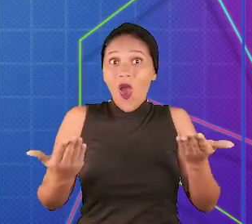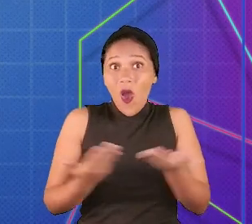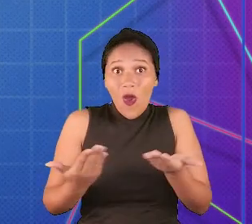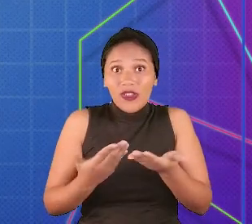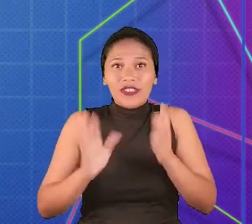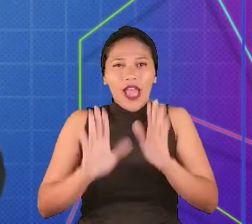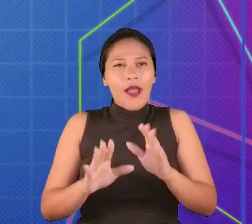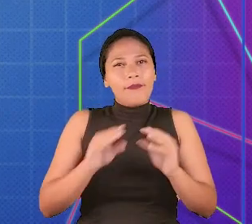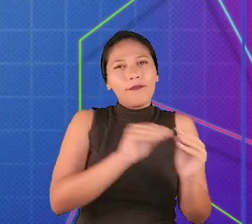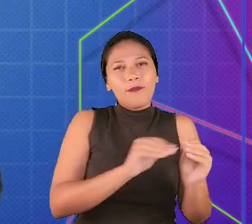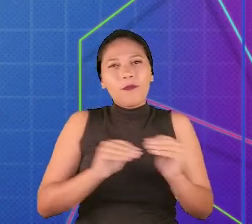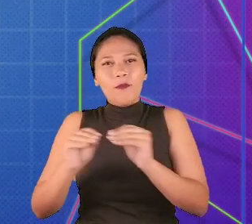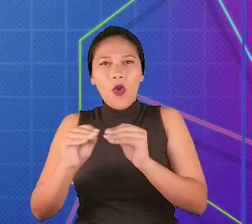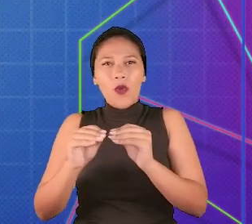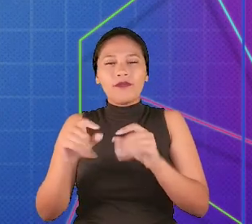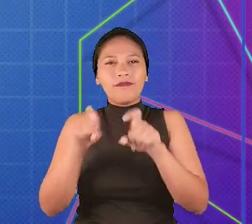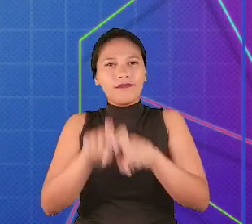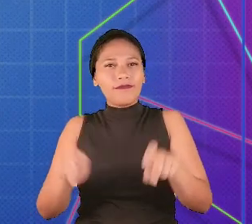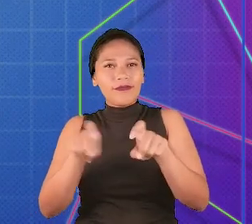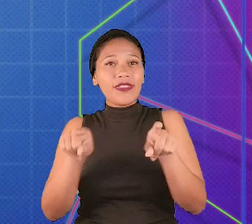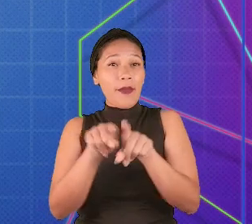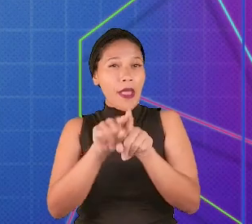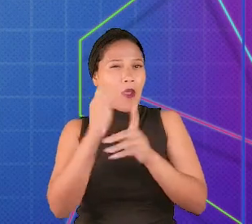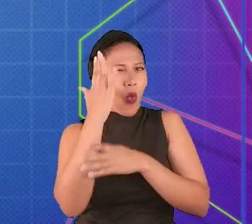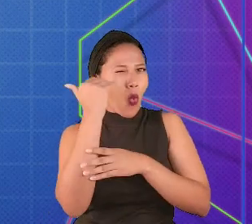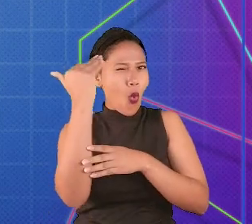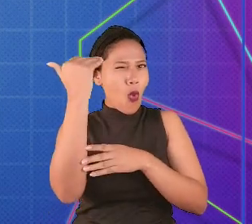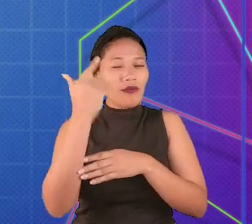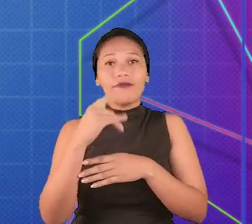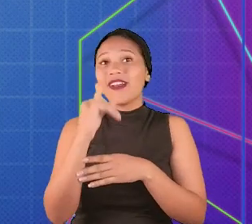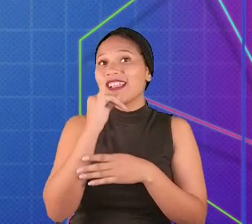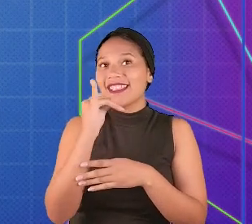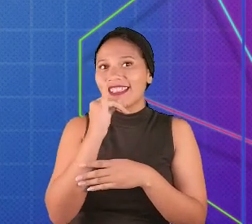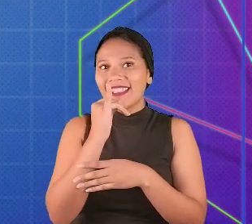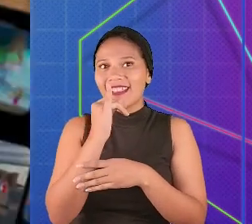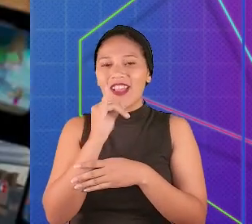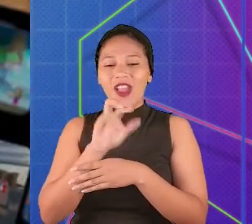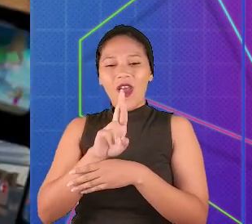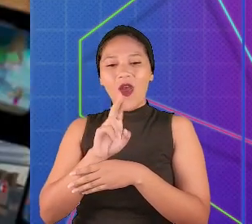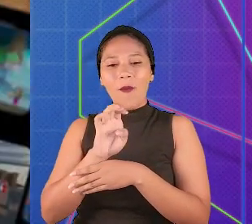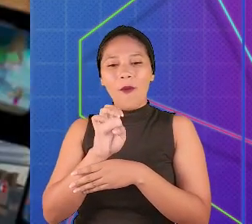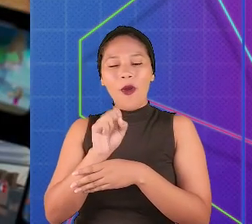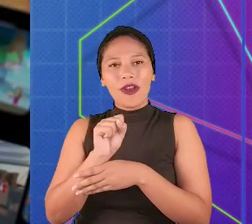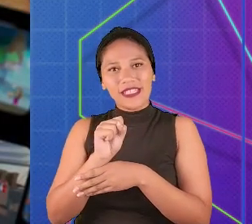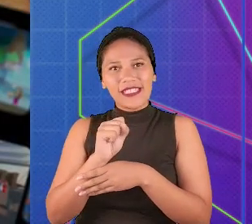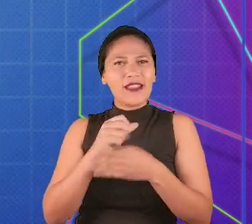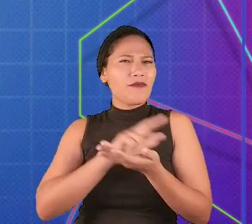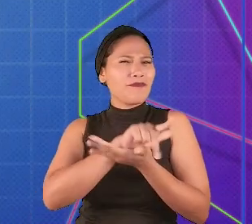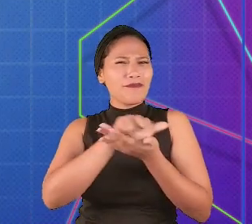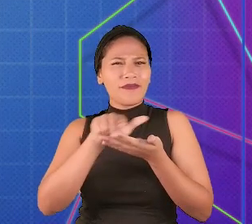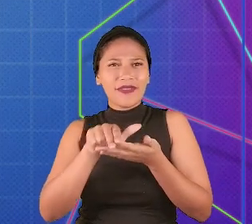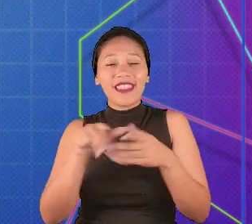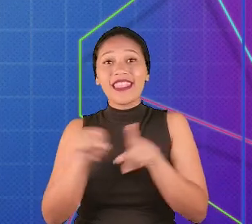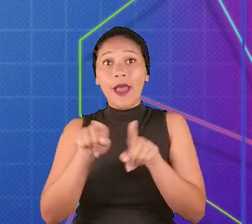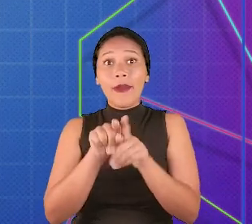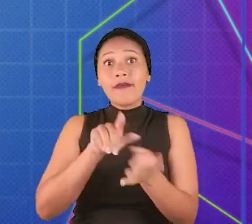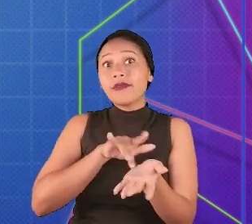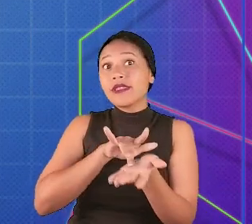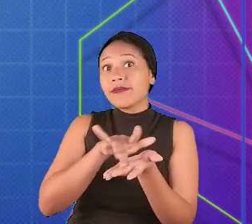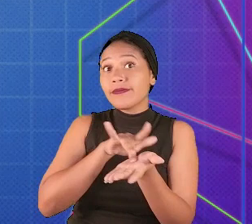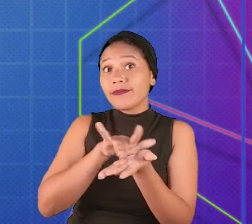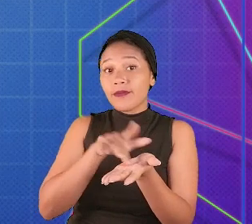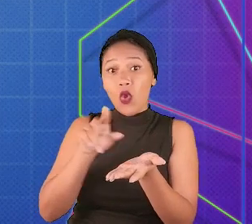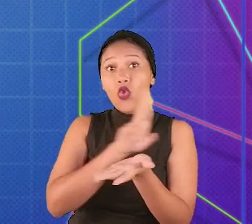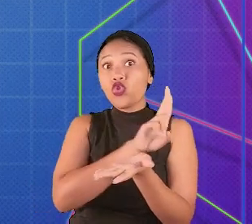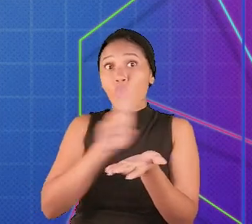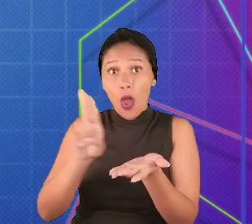mas hoje já passou para a esfera digital, onde também é um sucesso. Exemplo, Roblox e Final Fantasy. Simulação.